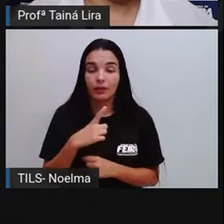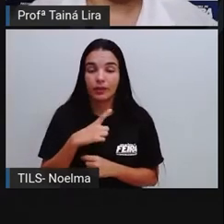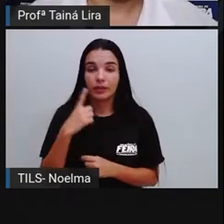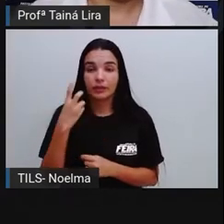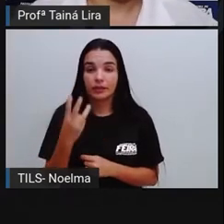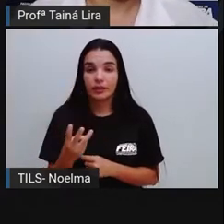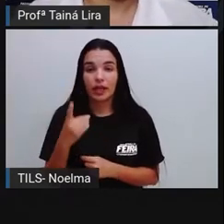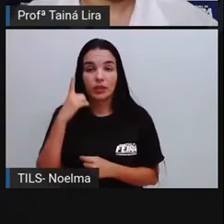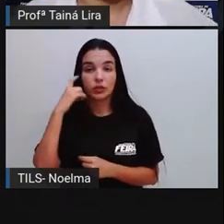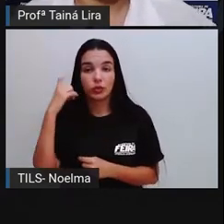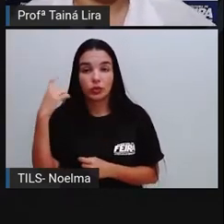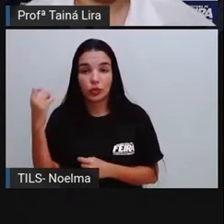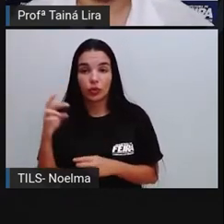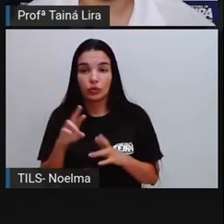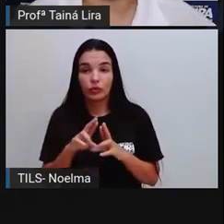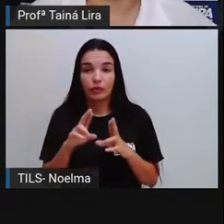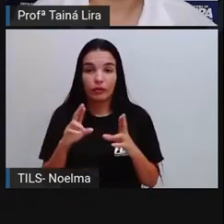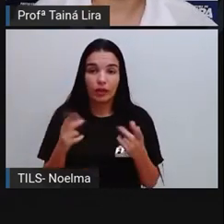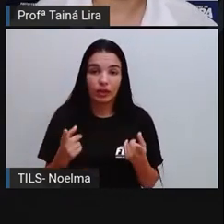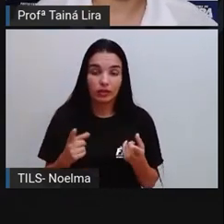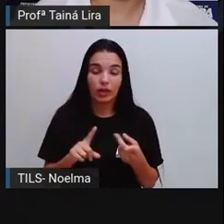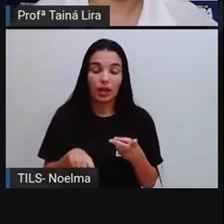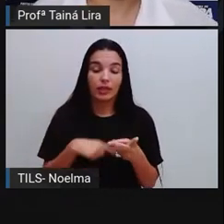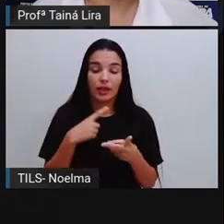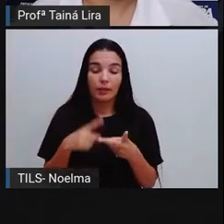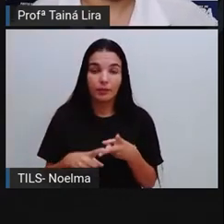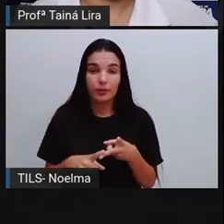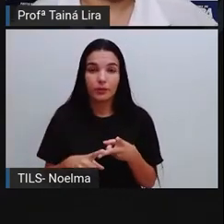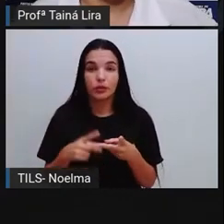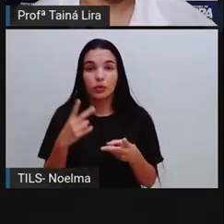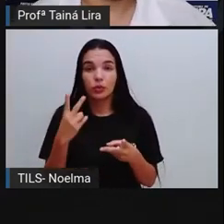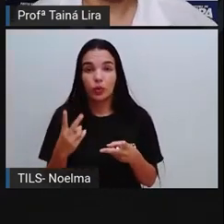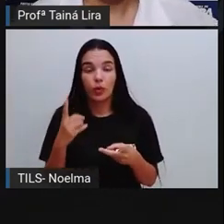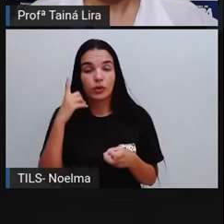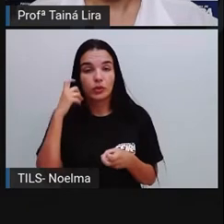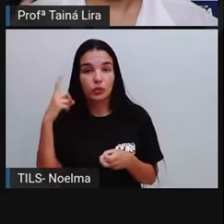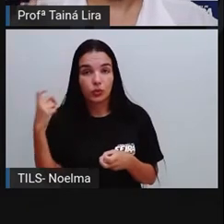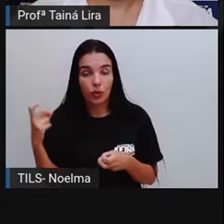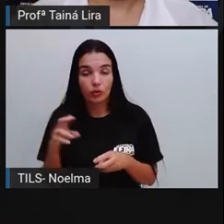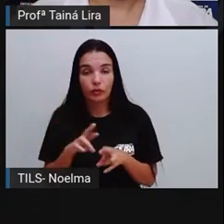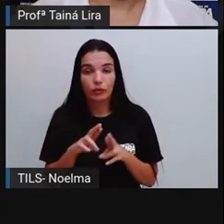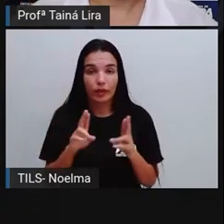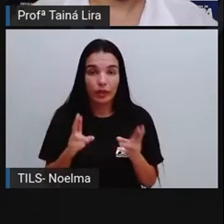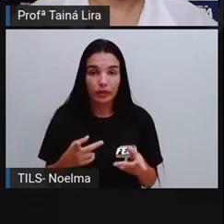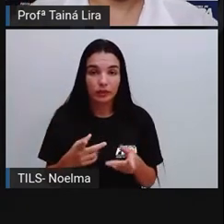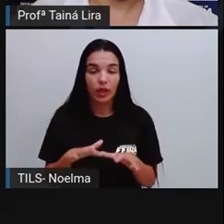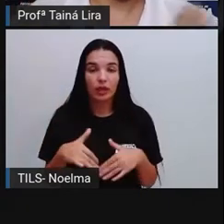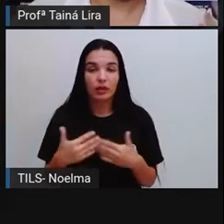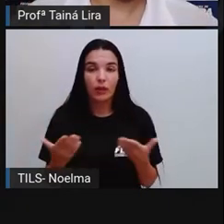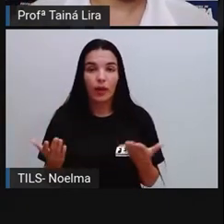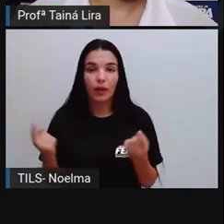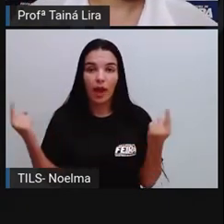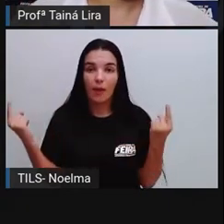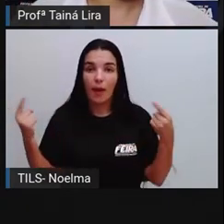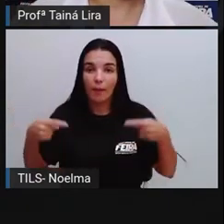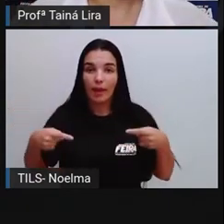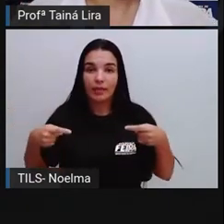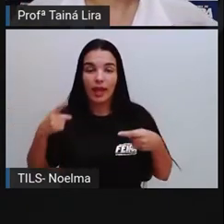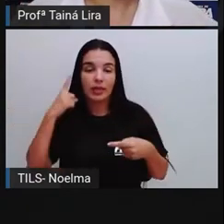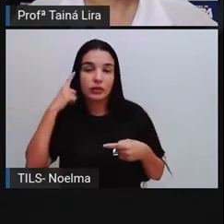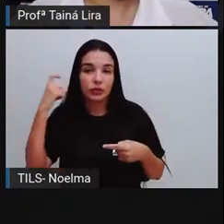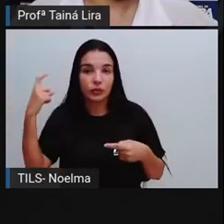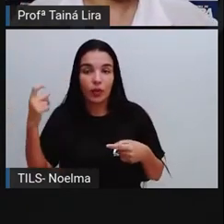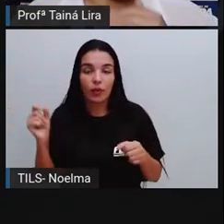sons, né? Diferentes com o corpo, depois produziram 2 sons diferentes. Então, eles resolveram fazer uma batalha de sons